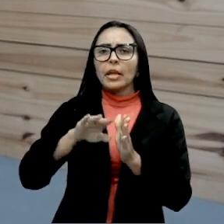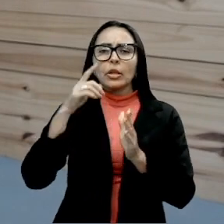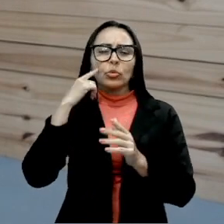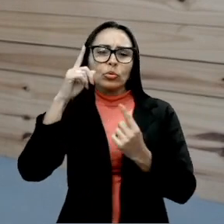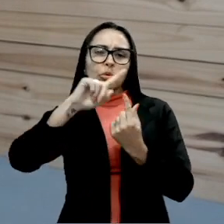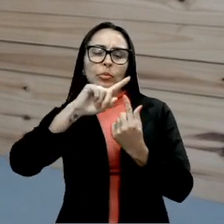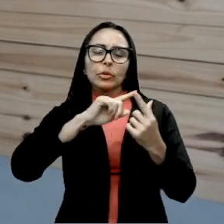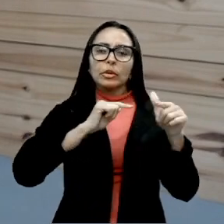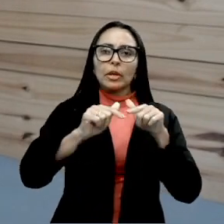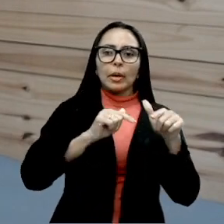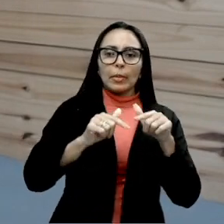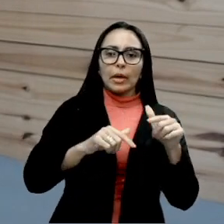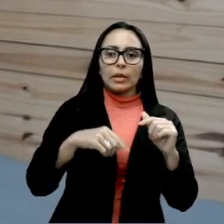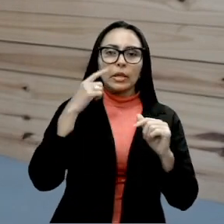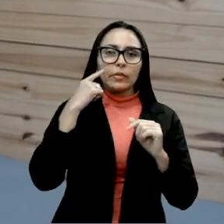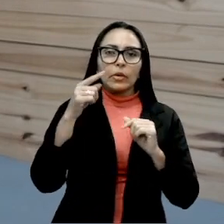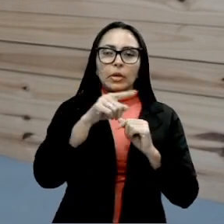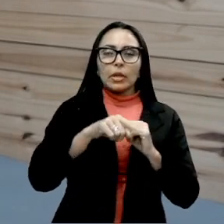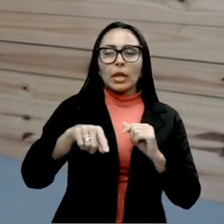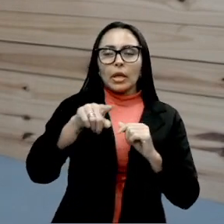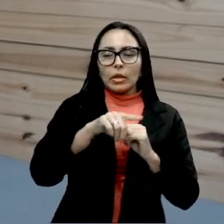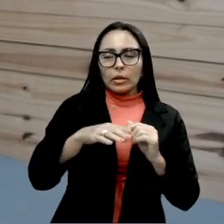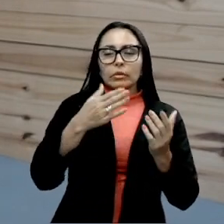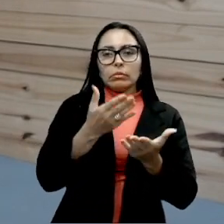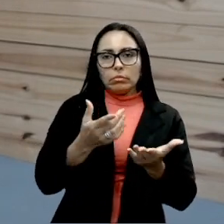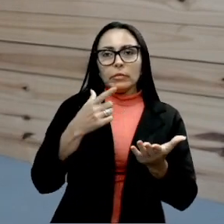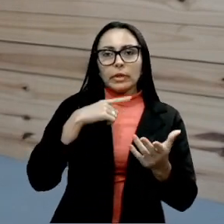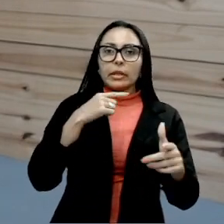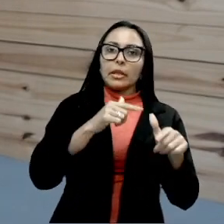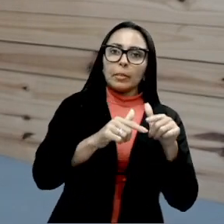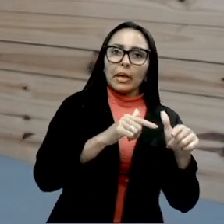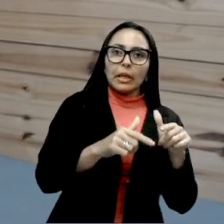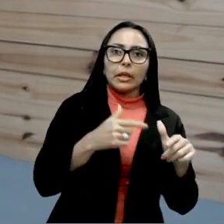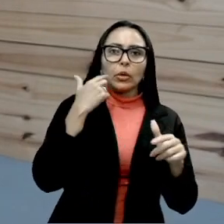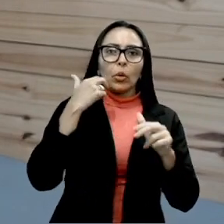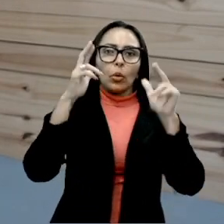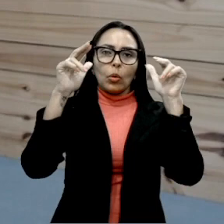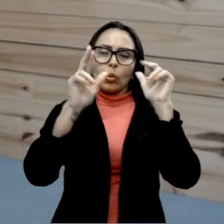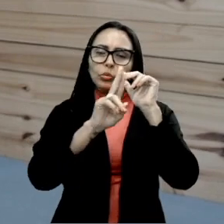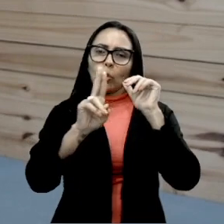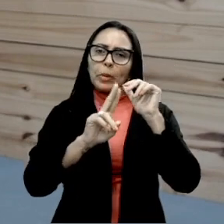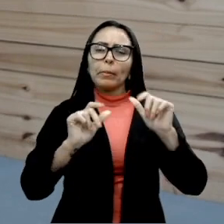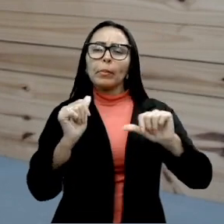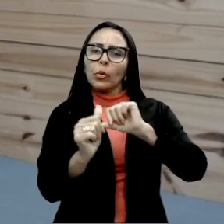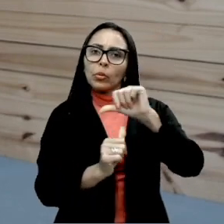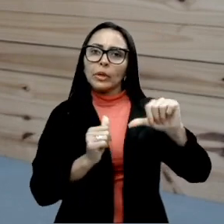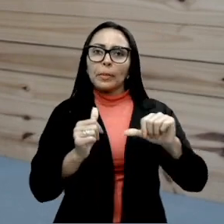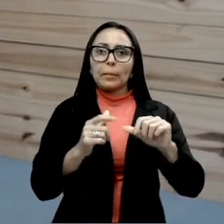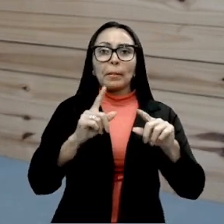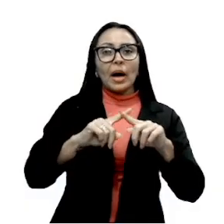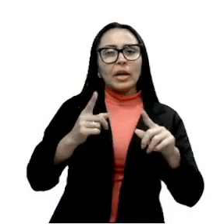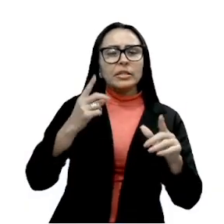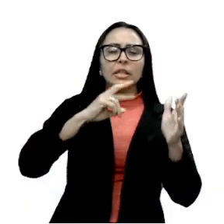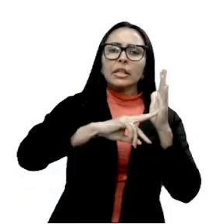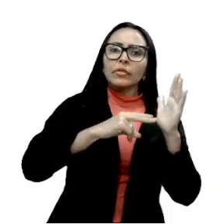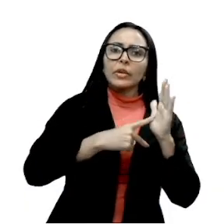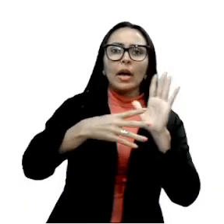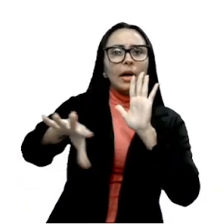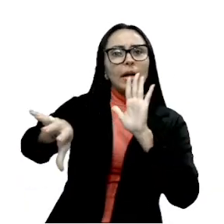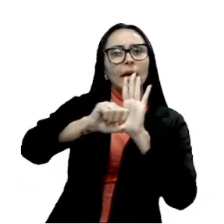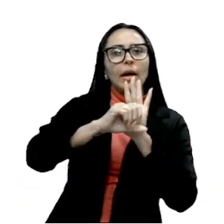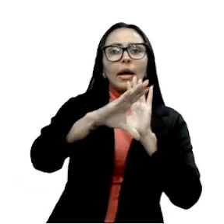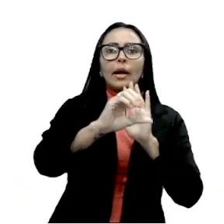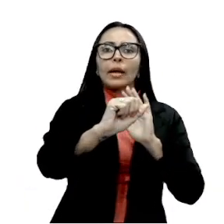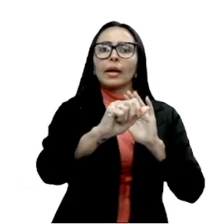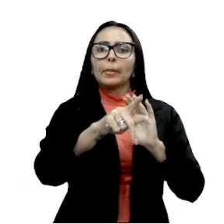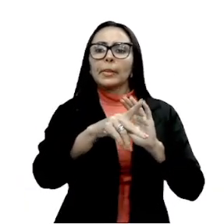da indústria que você estiver trabalhando, eles vão mudar a nomenclatura. Mas captação, será que captação é tudo igual? Será que é